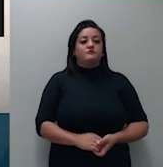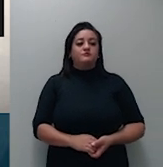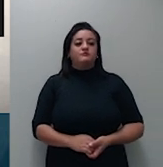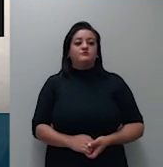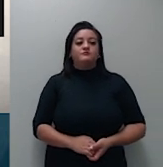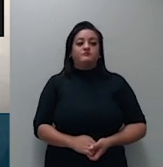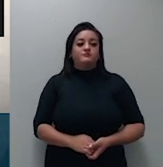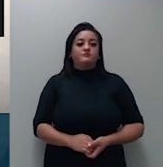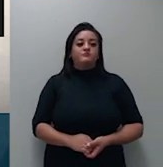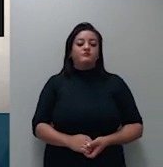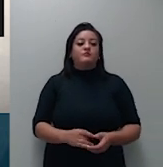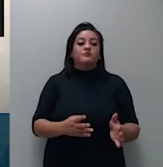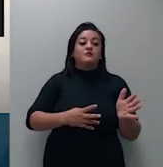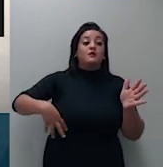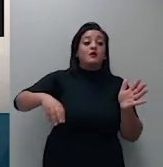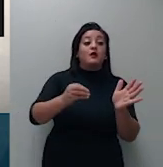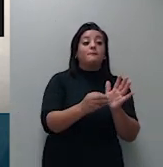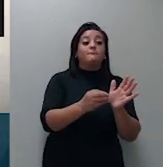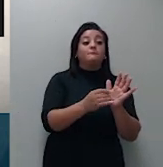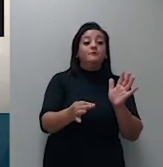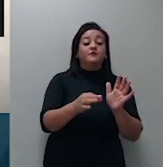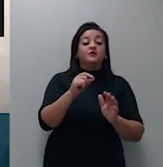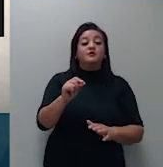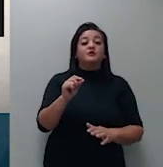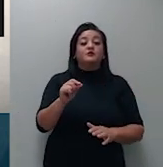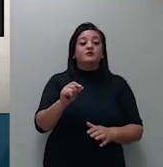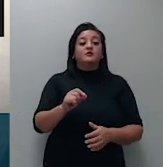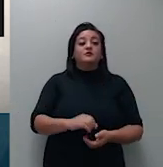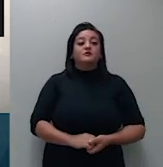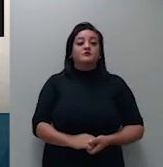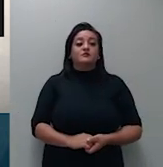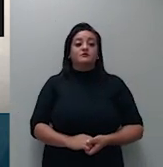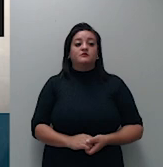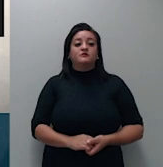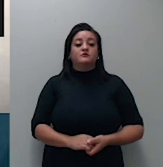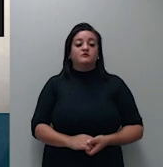a ementa é que eu